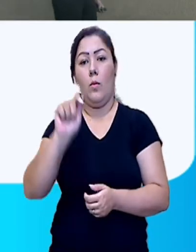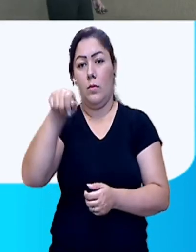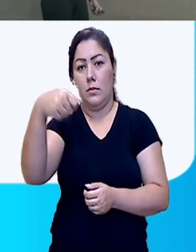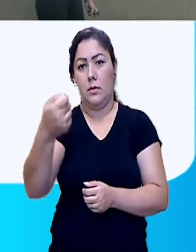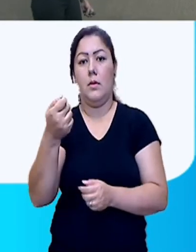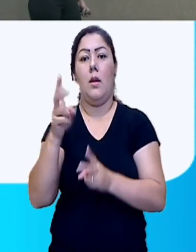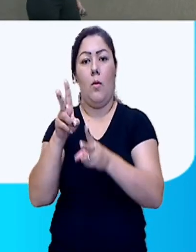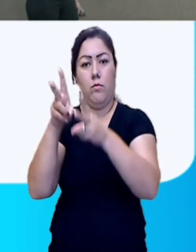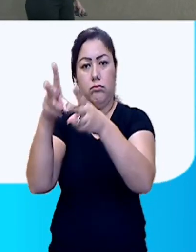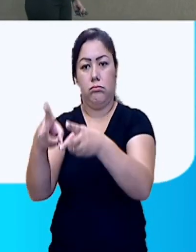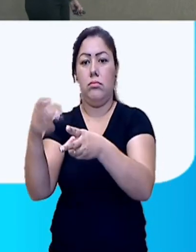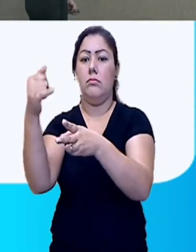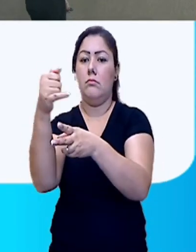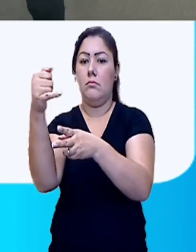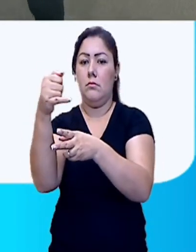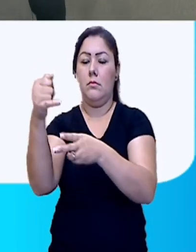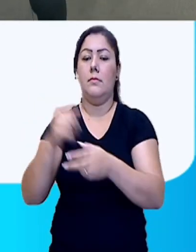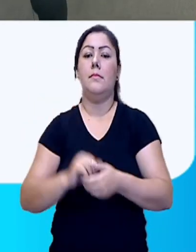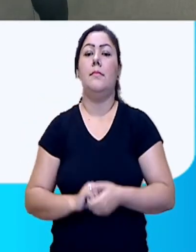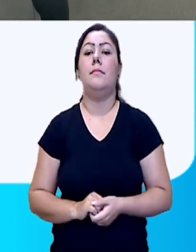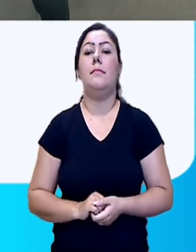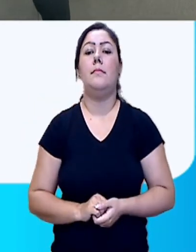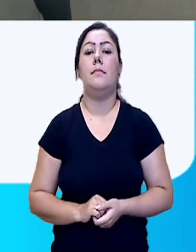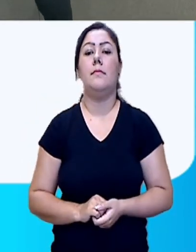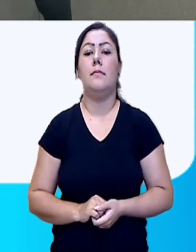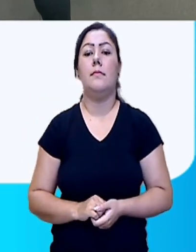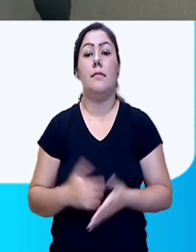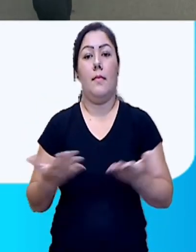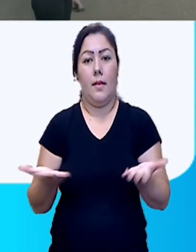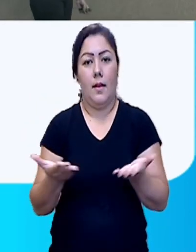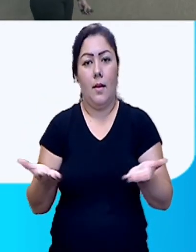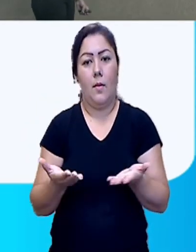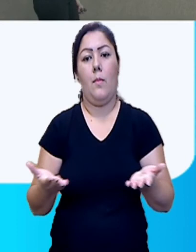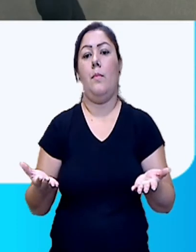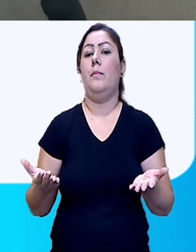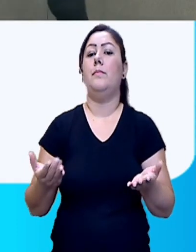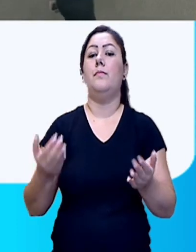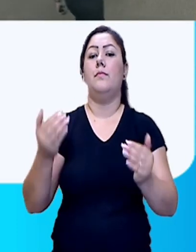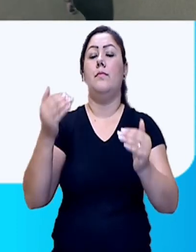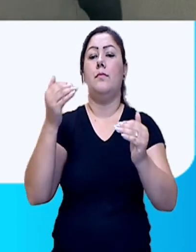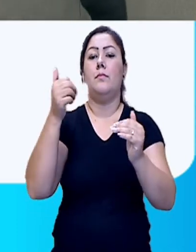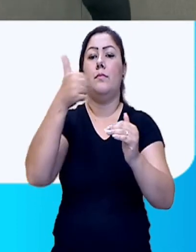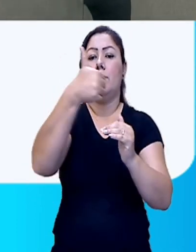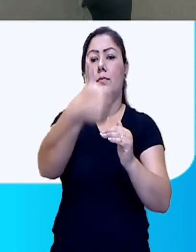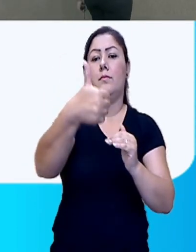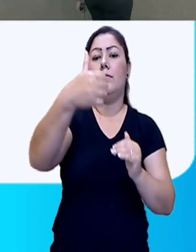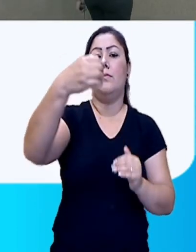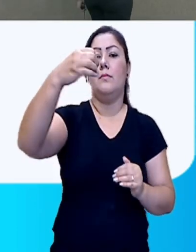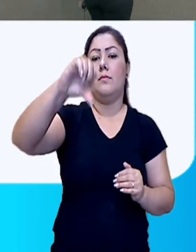sinal, mantenho esse sinal. Então, agora eu vou só subtrair